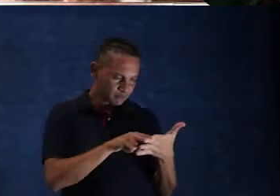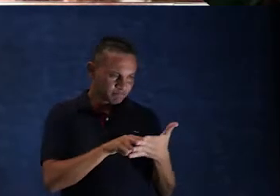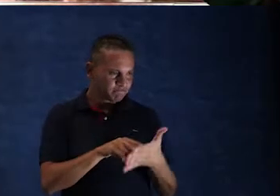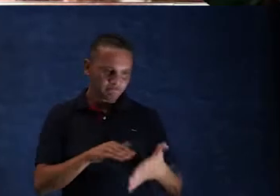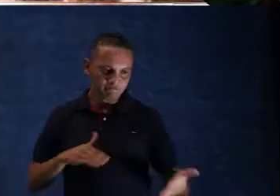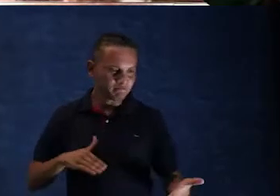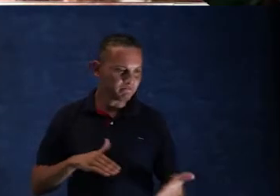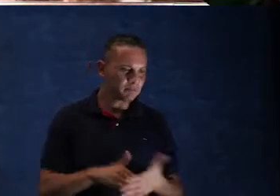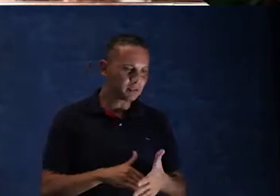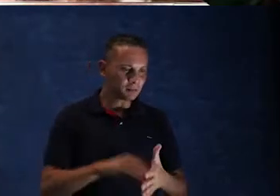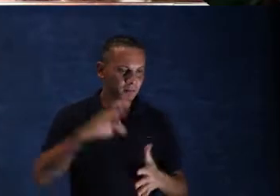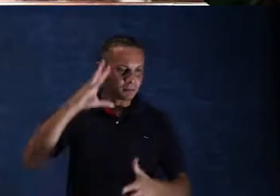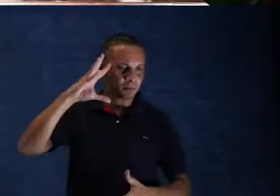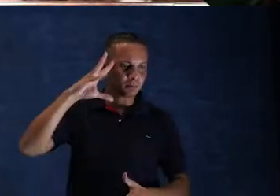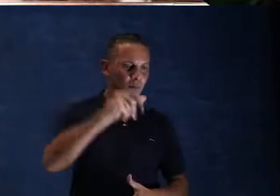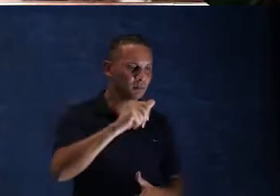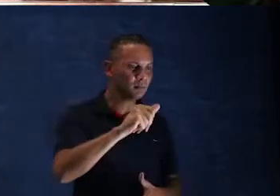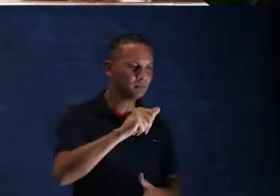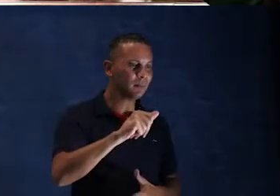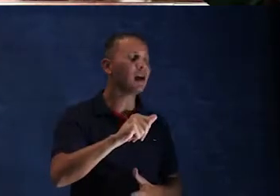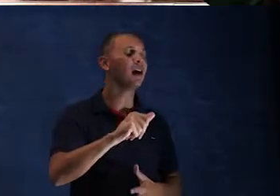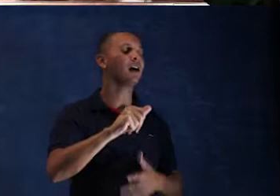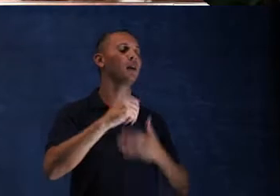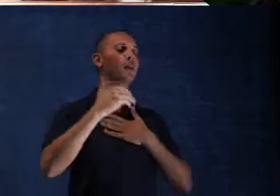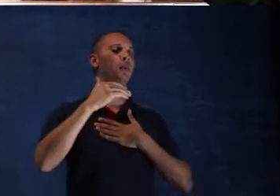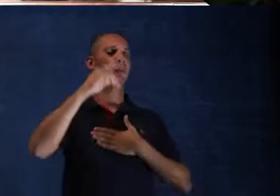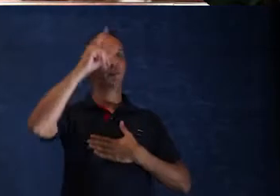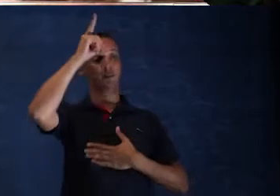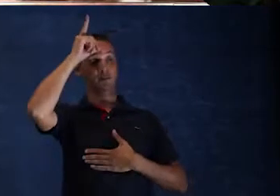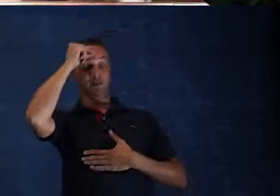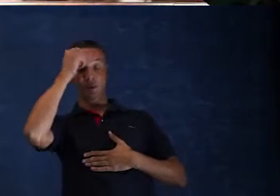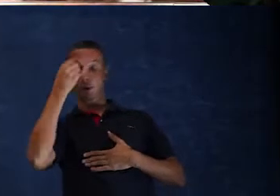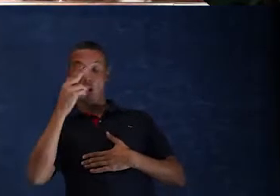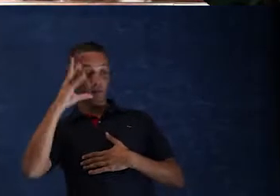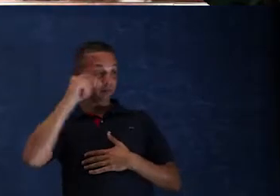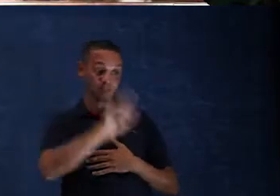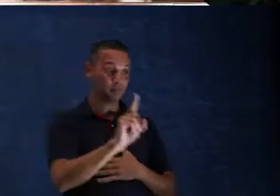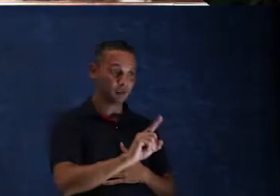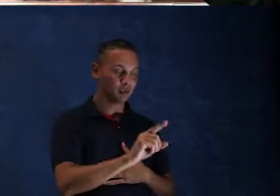seu clímax, e depois a sua resolução, ou não, né,